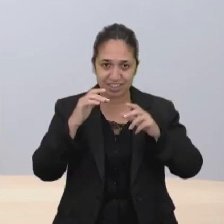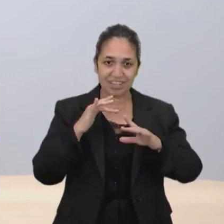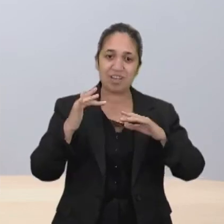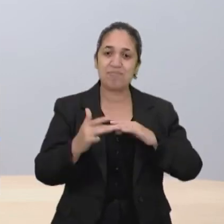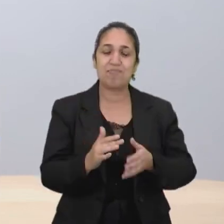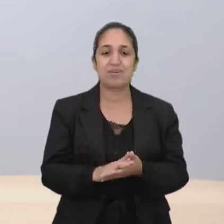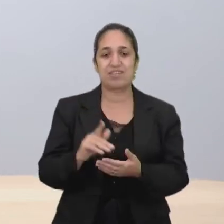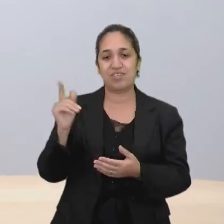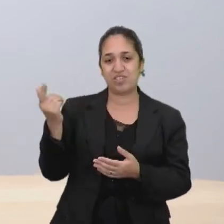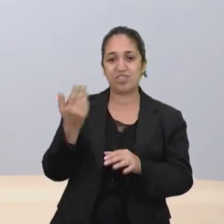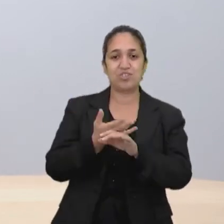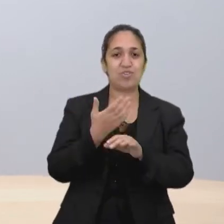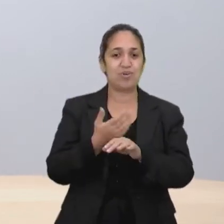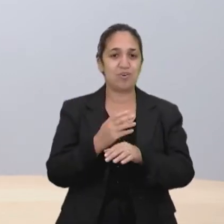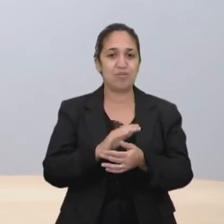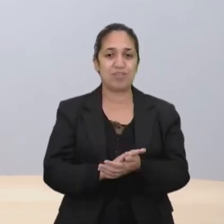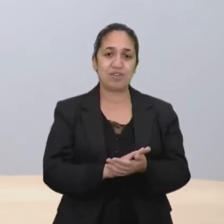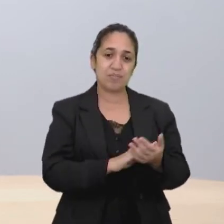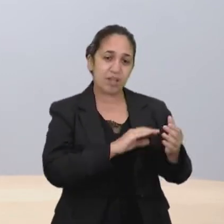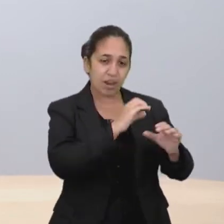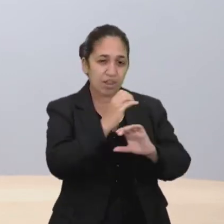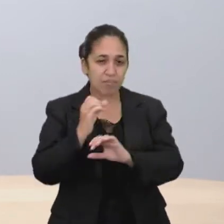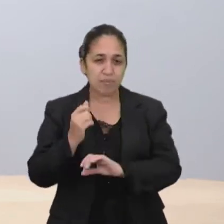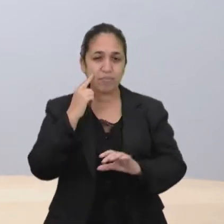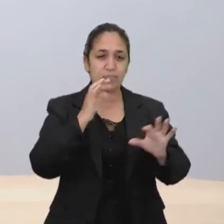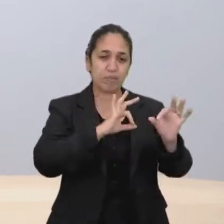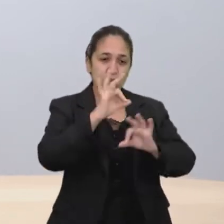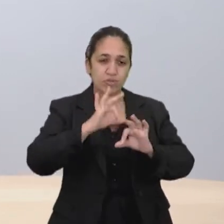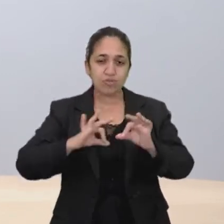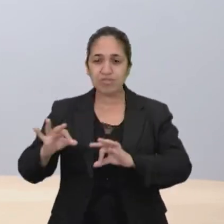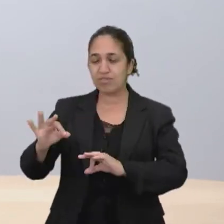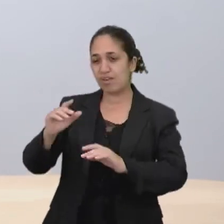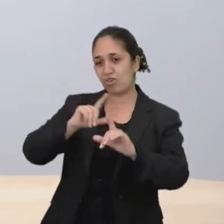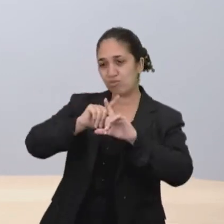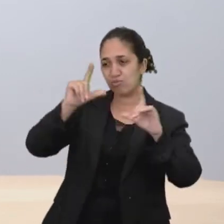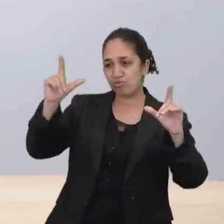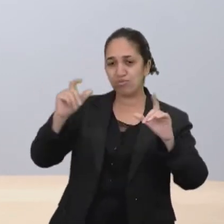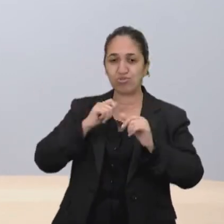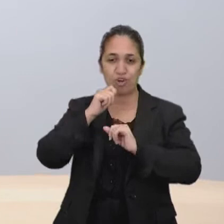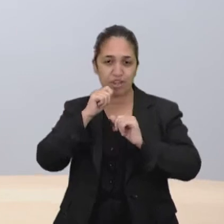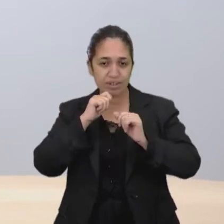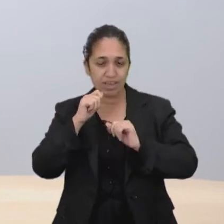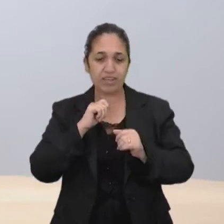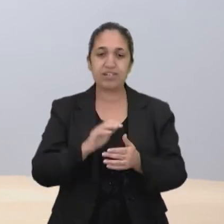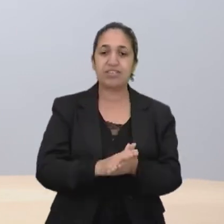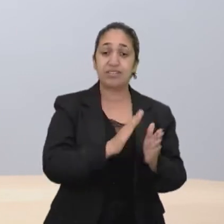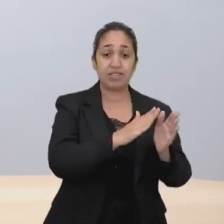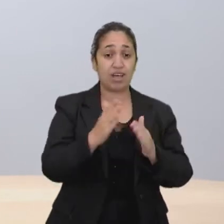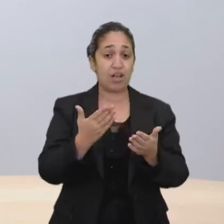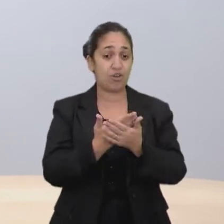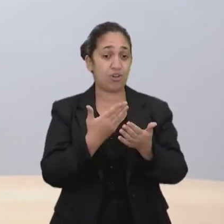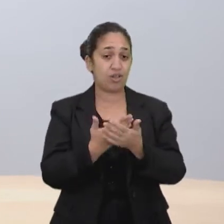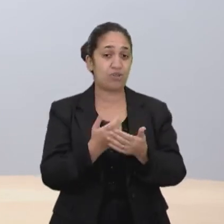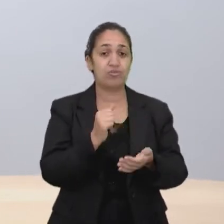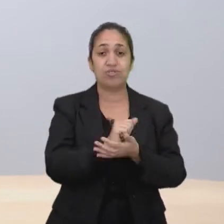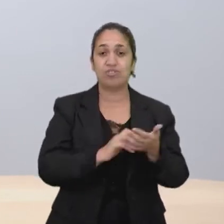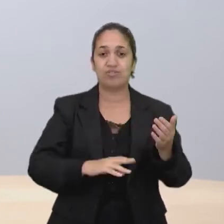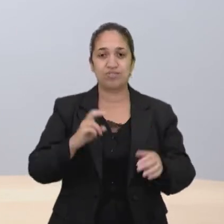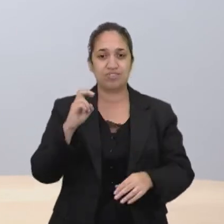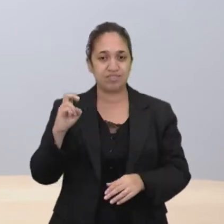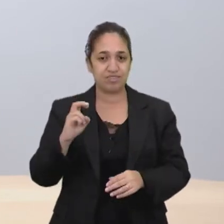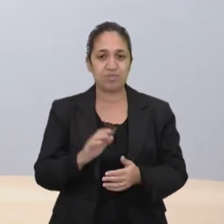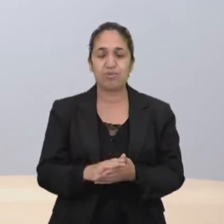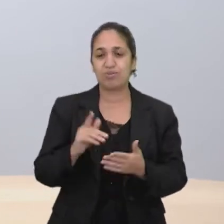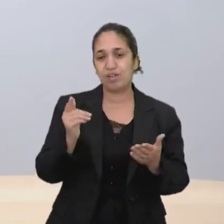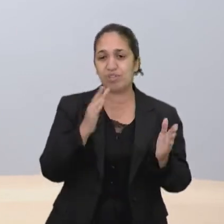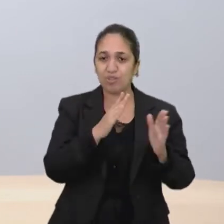componente laboratório de produção jornalística. Hoje é a nossa segunda aula da atividade 5, o fechamento da unidade curricular. E a gente está